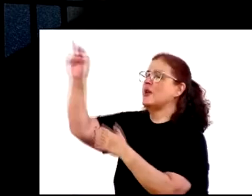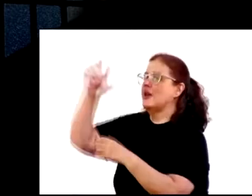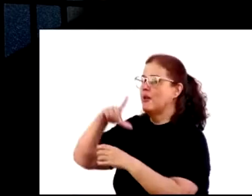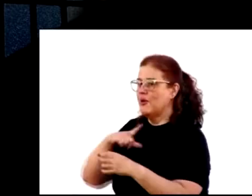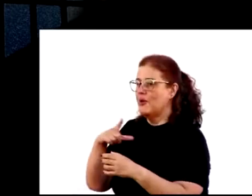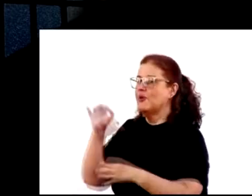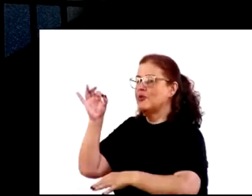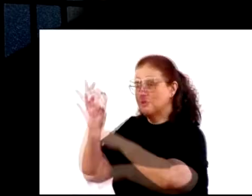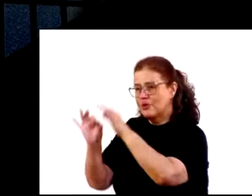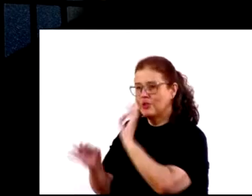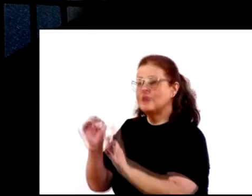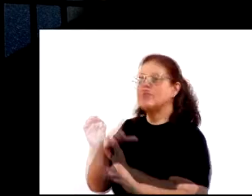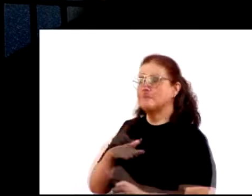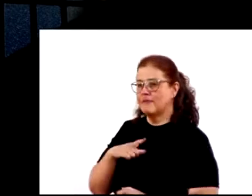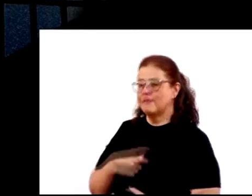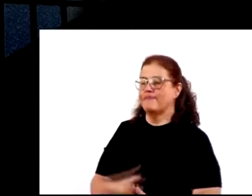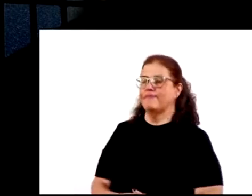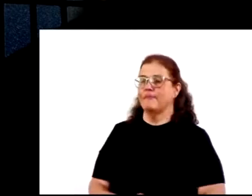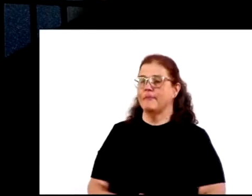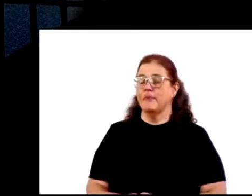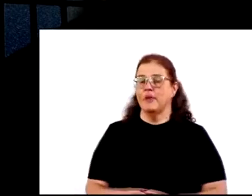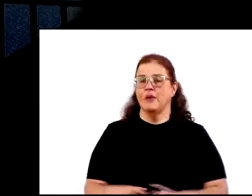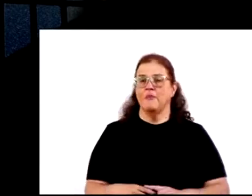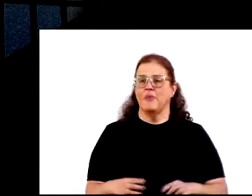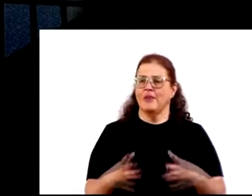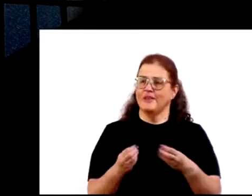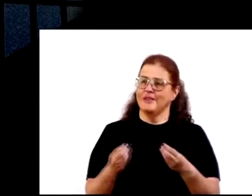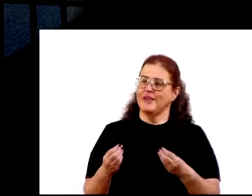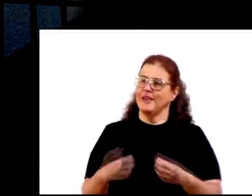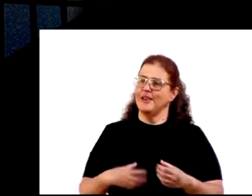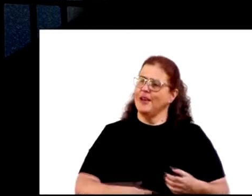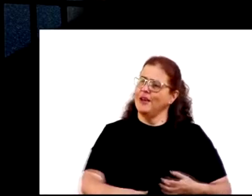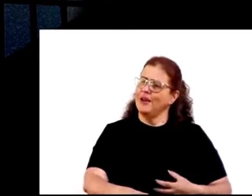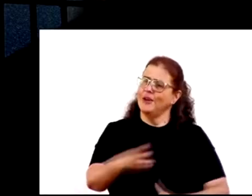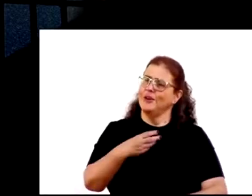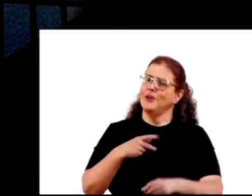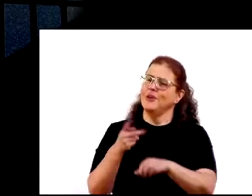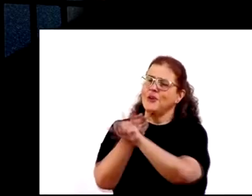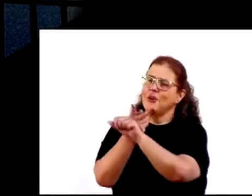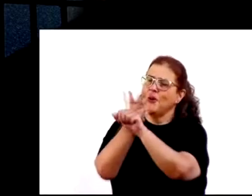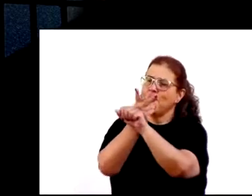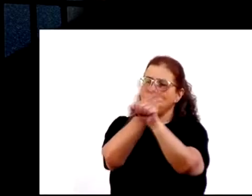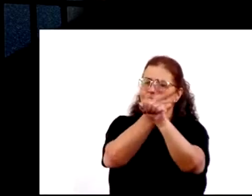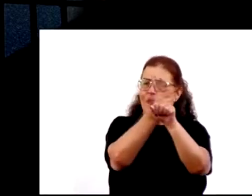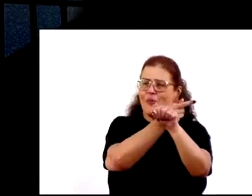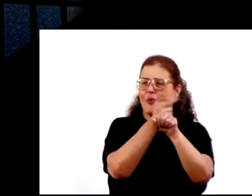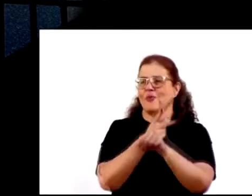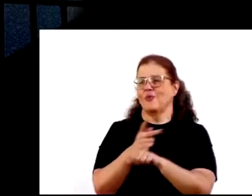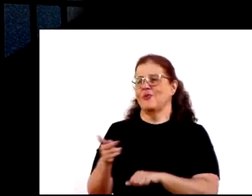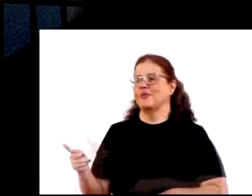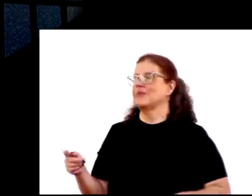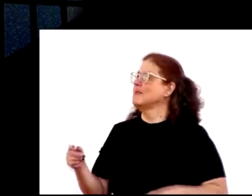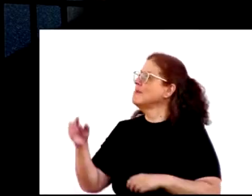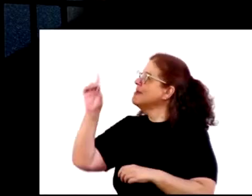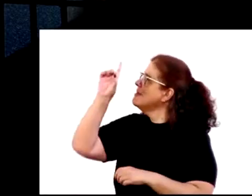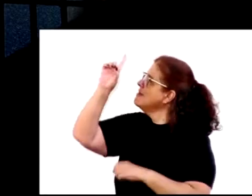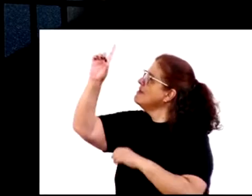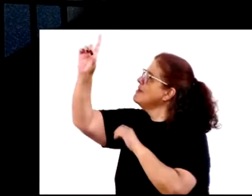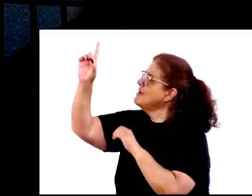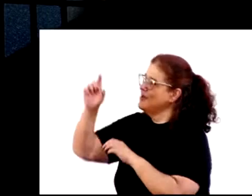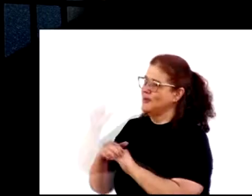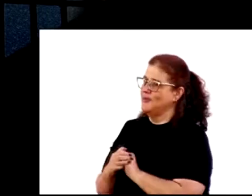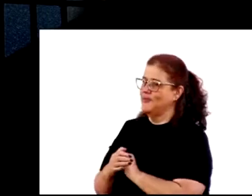sua salvação. Tal é a geração dos que buscam a face do Deus de Jacó.